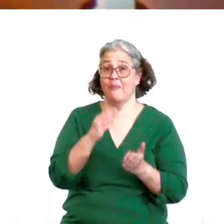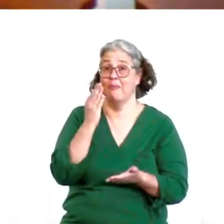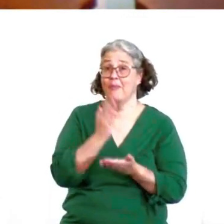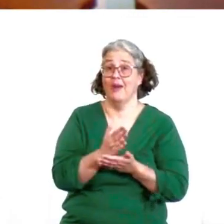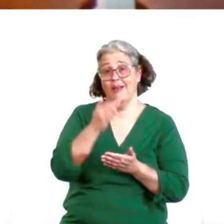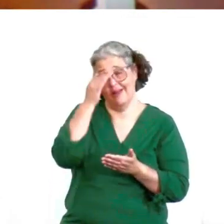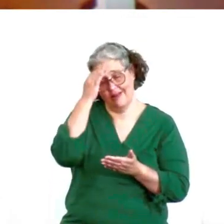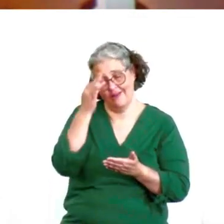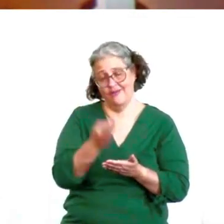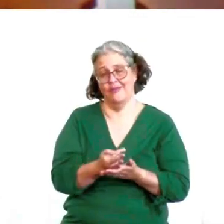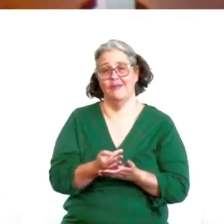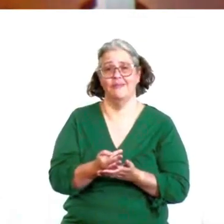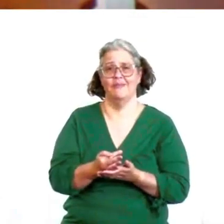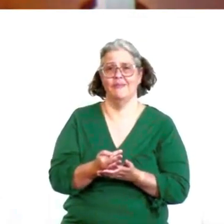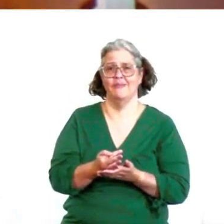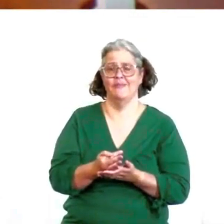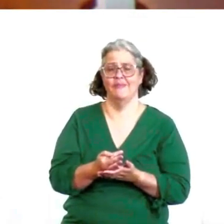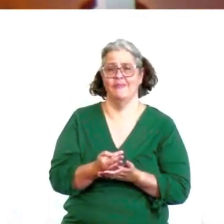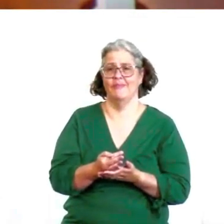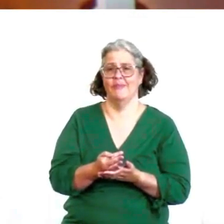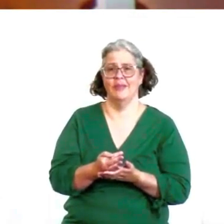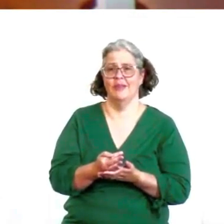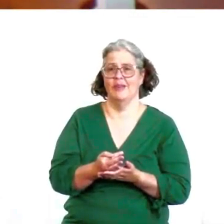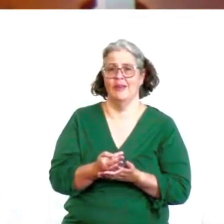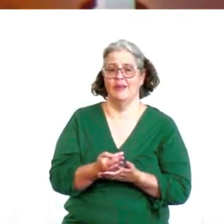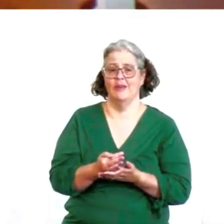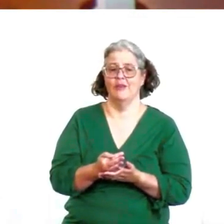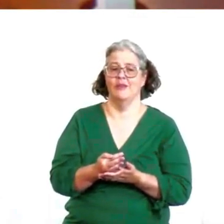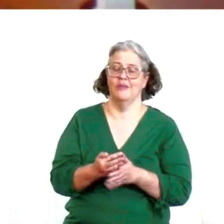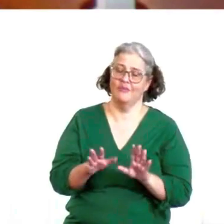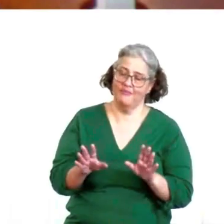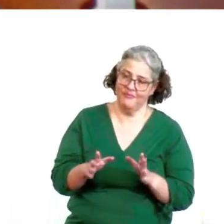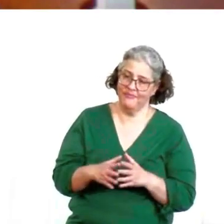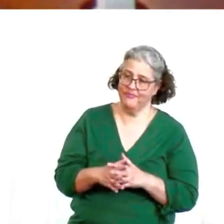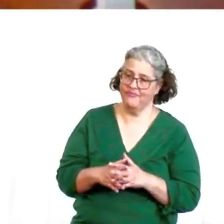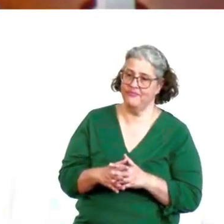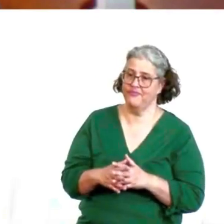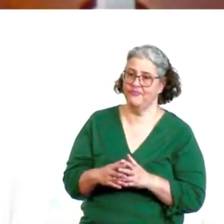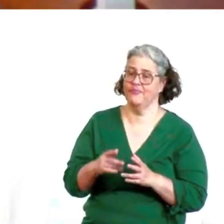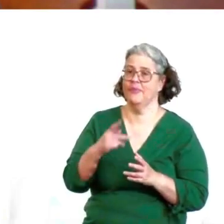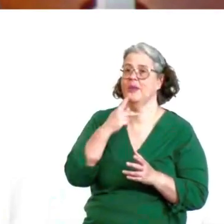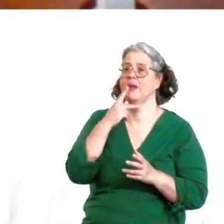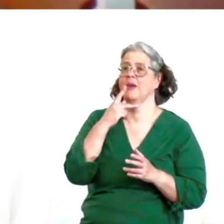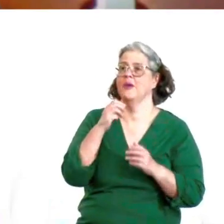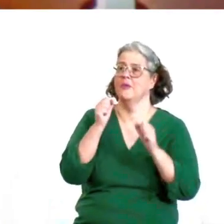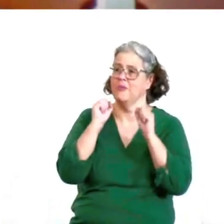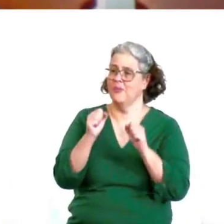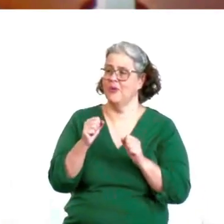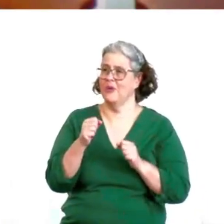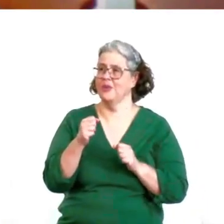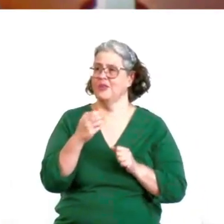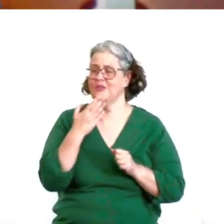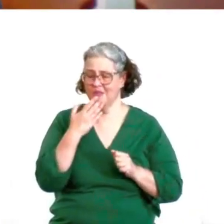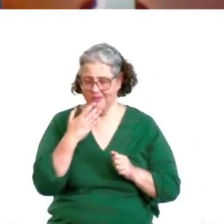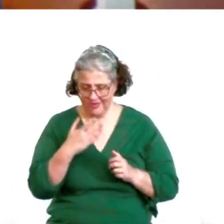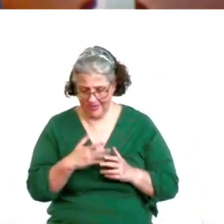fiel e vai cumprir. Você pode oscilar na tua vida, mas entenda que o caminho de